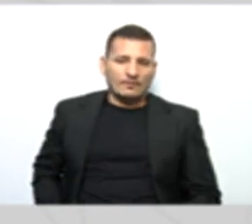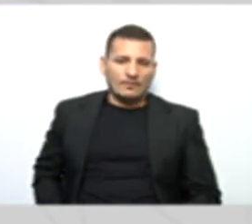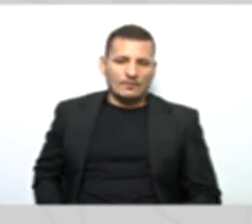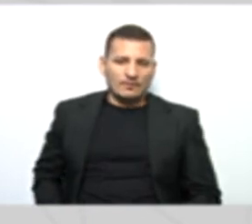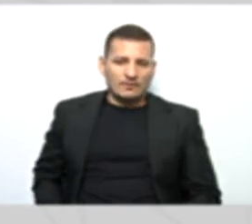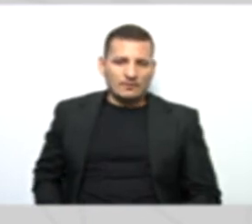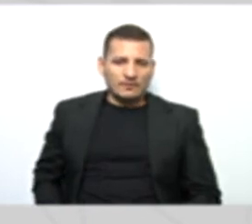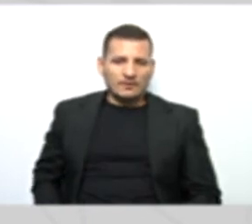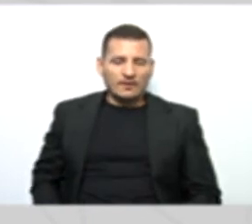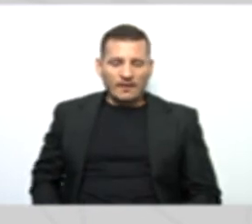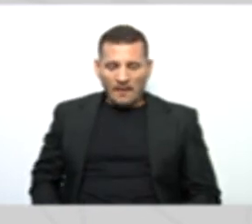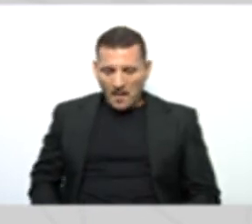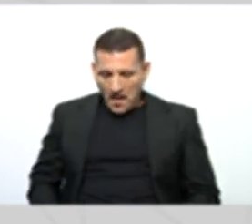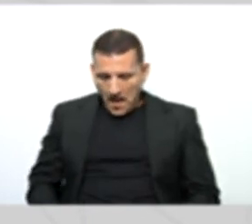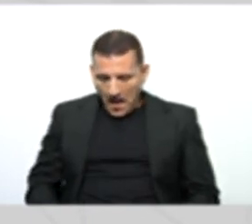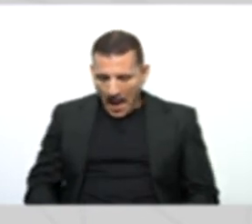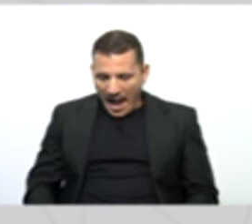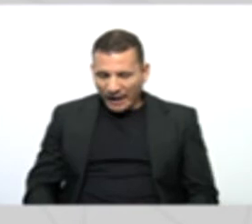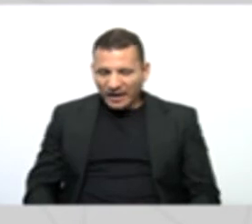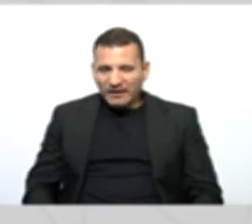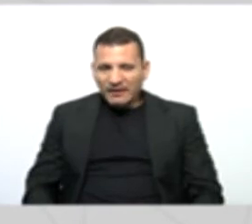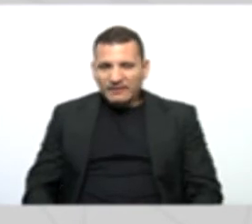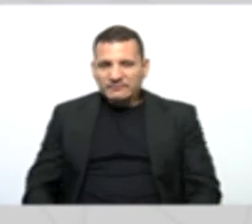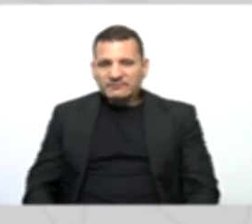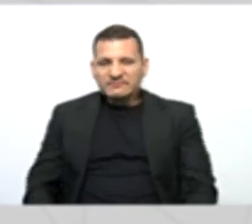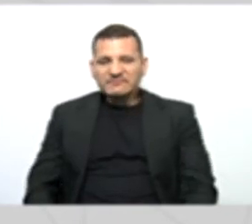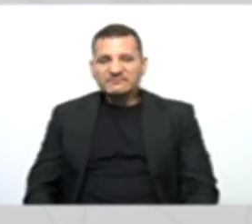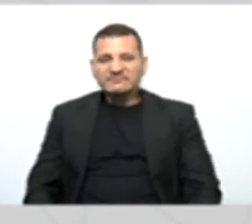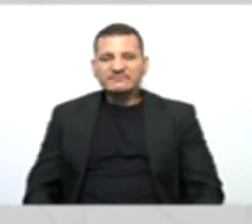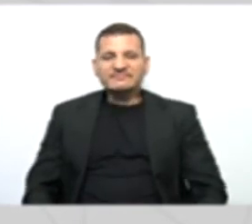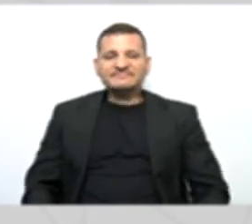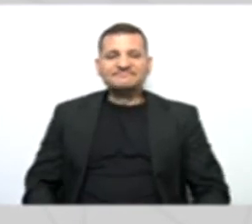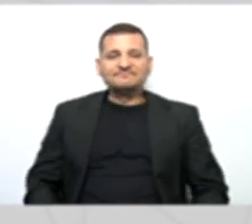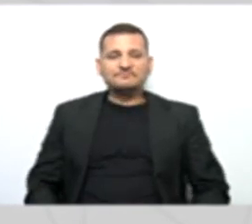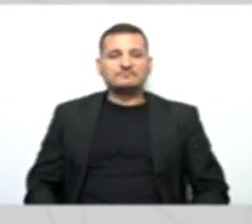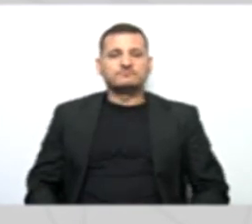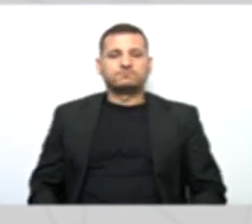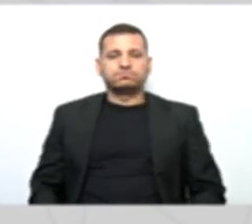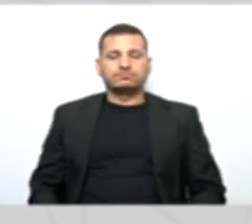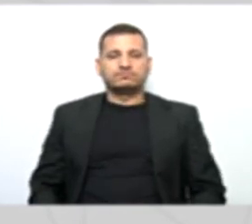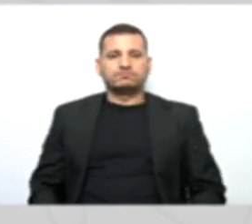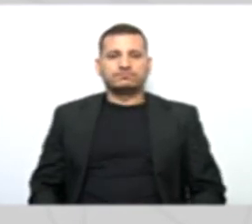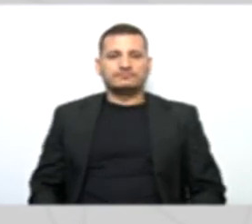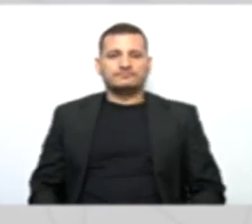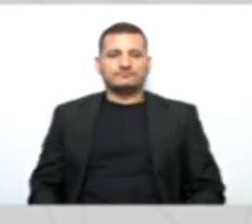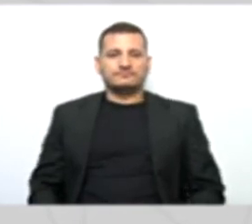E a mensagem, vamos colocar aqui, criado